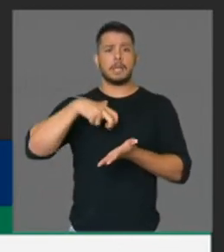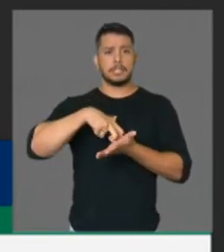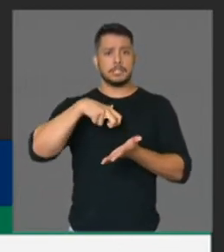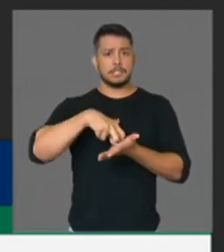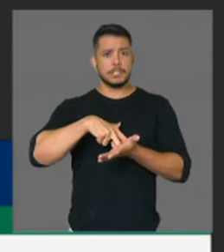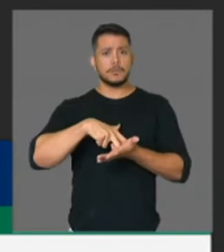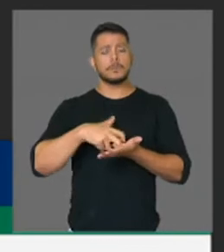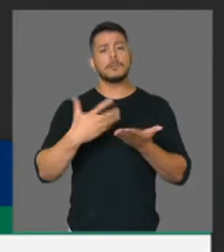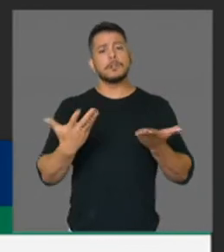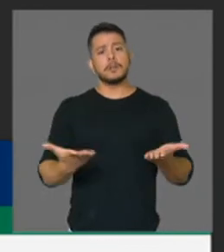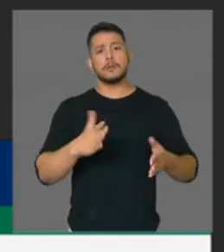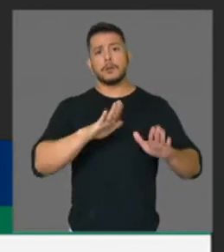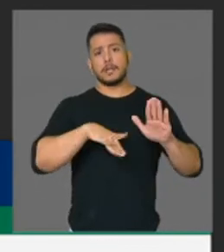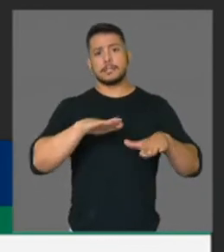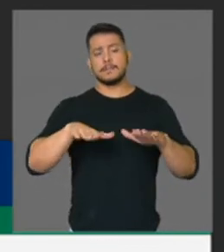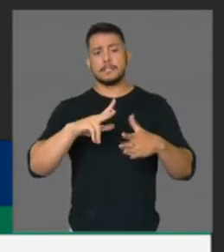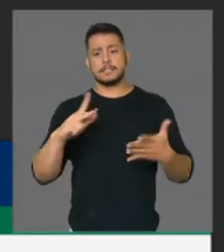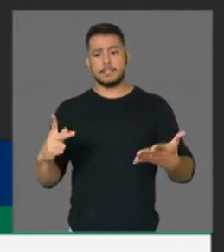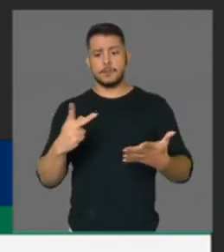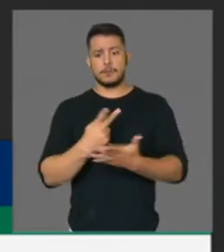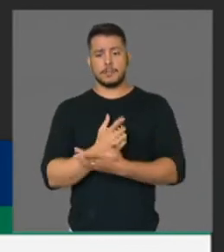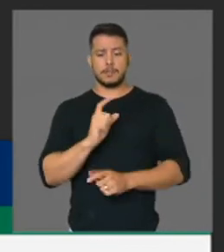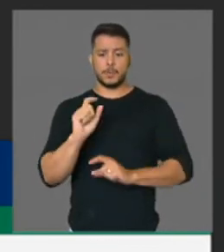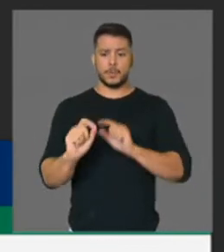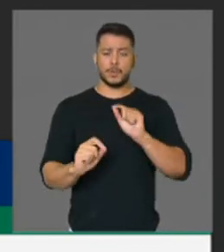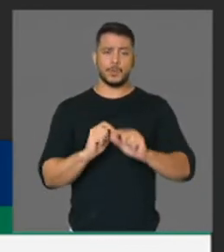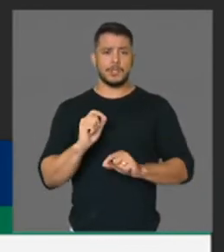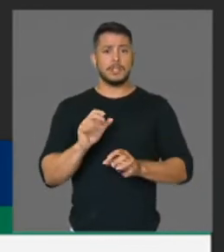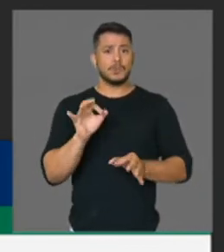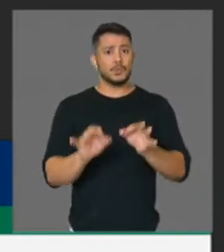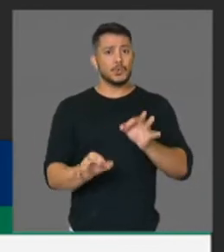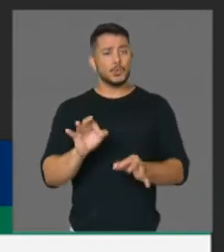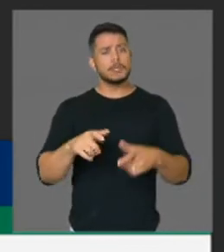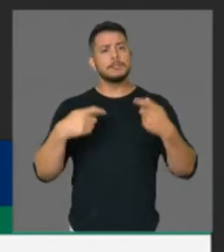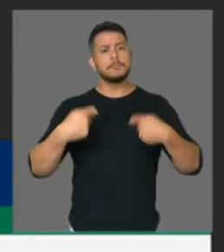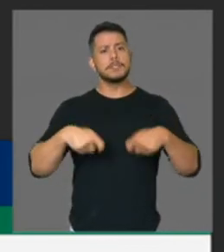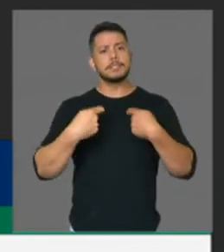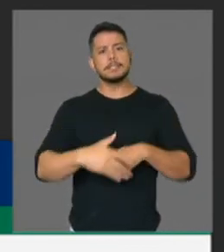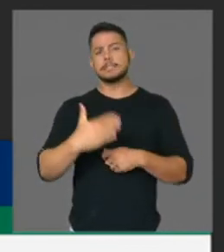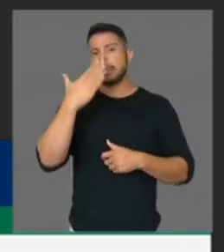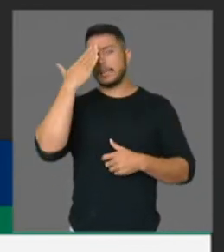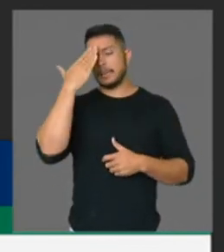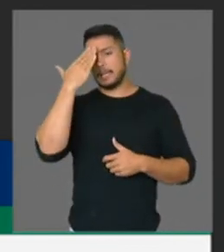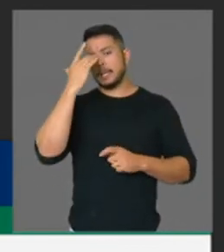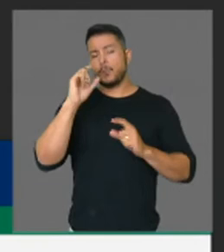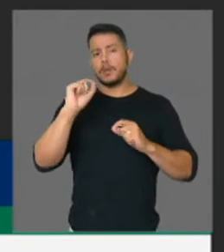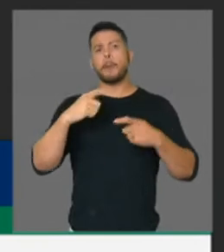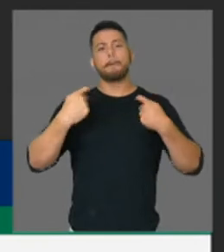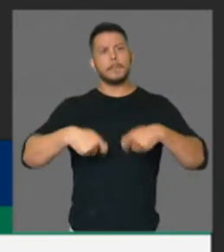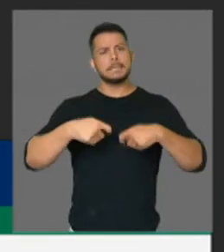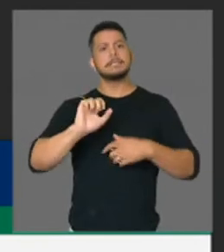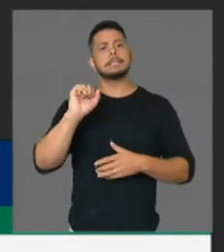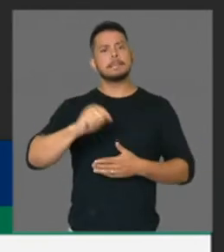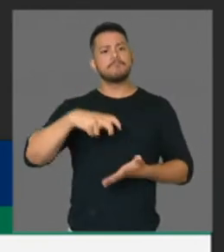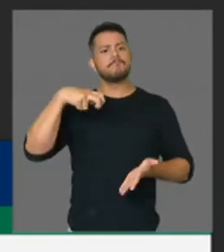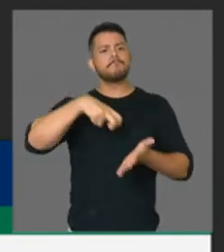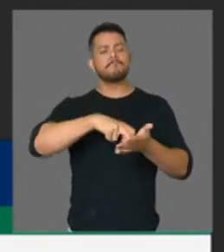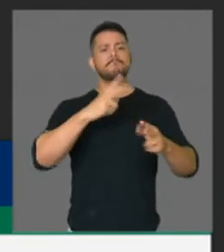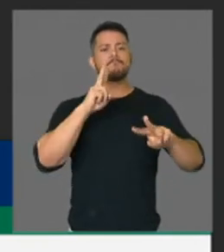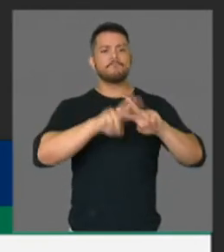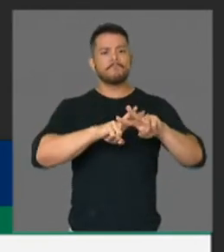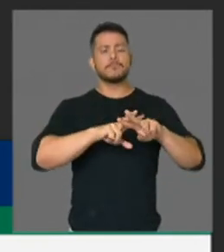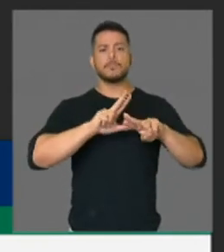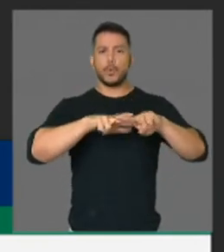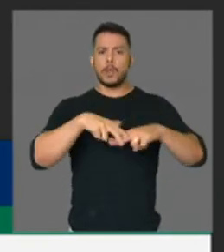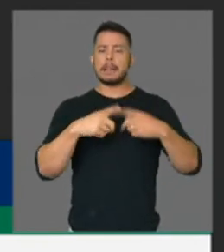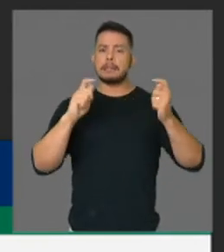nós geramos respeito, nós não conseguiremos melhorar estes índices. Em outro ângulo, senhor presidente, outro